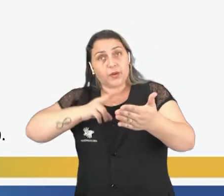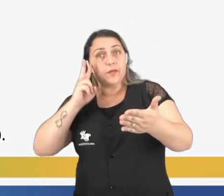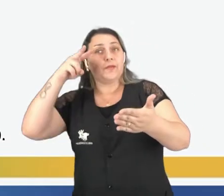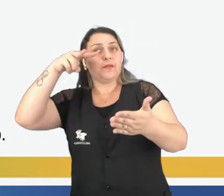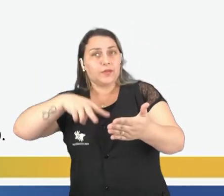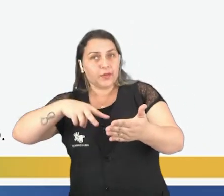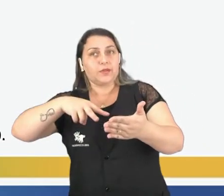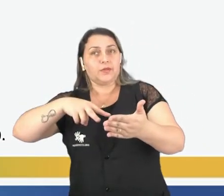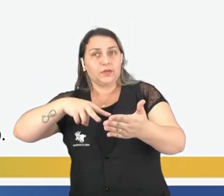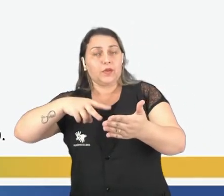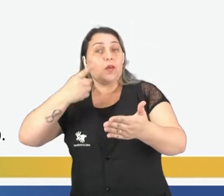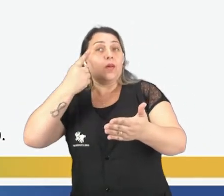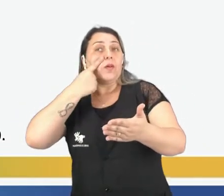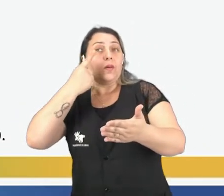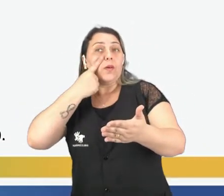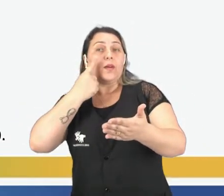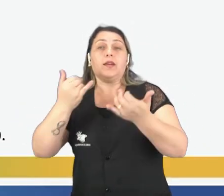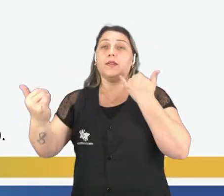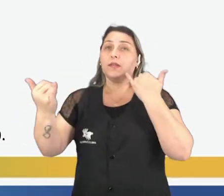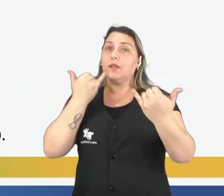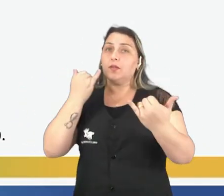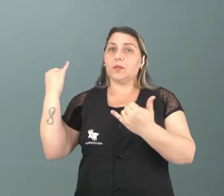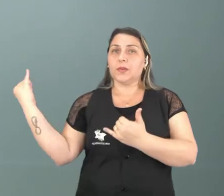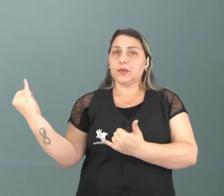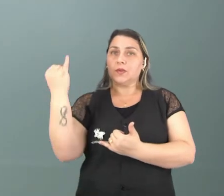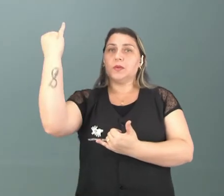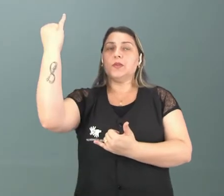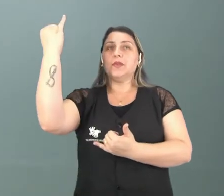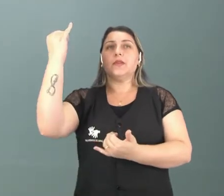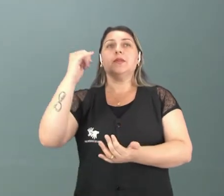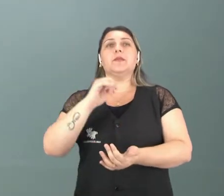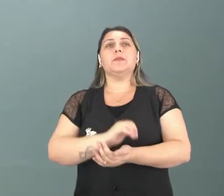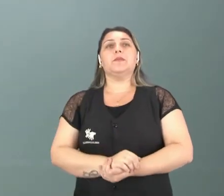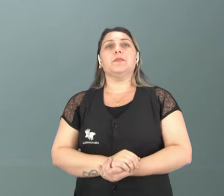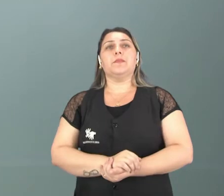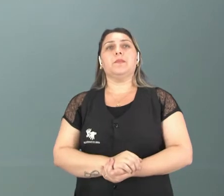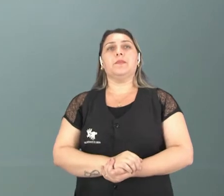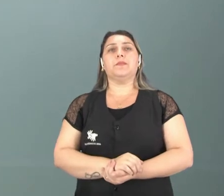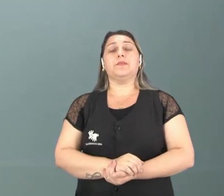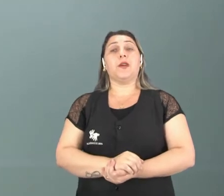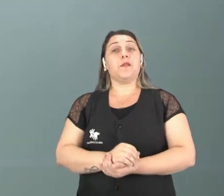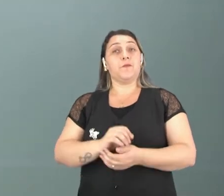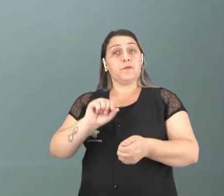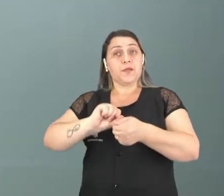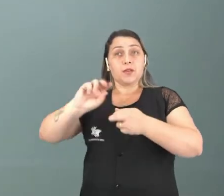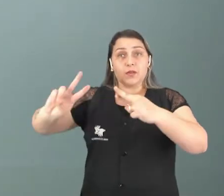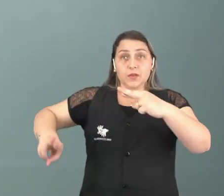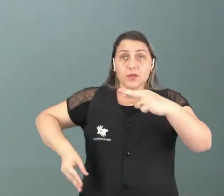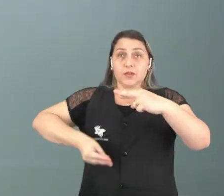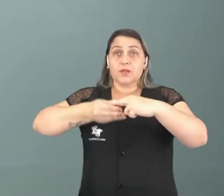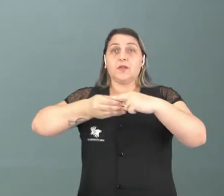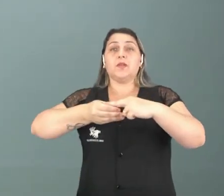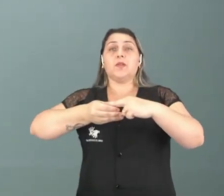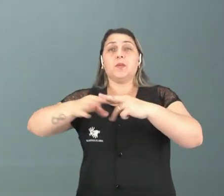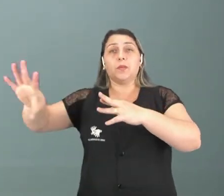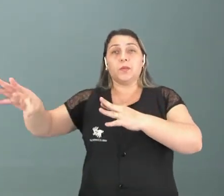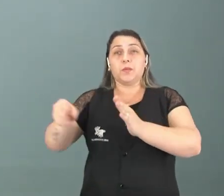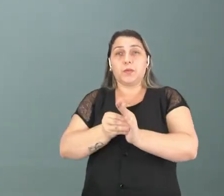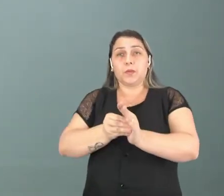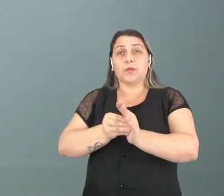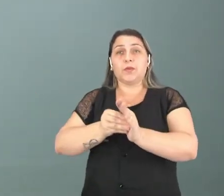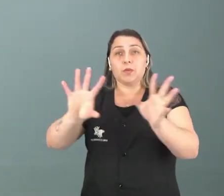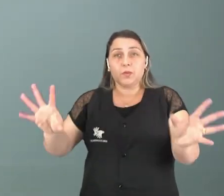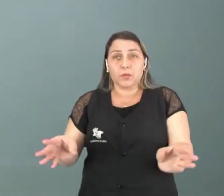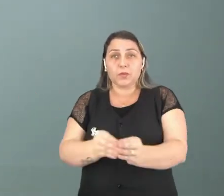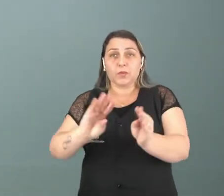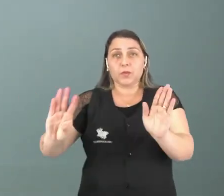visto. Olha só essa informação importante, tá? Quando eu faço uma resenha, eu pego informações daquela obra, vou